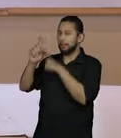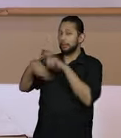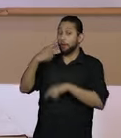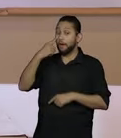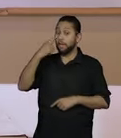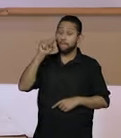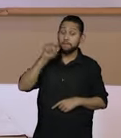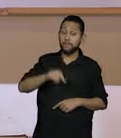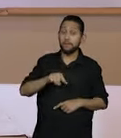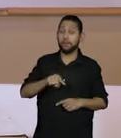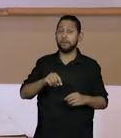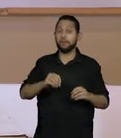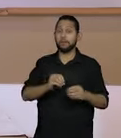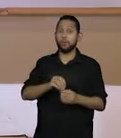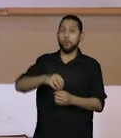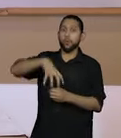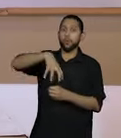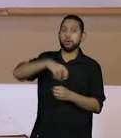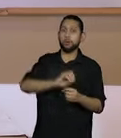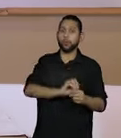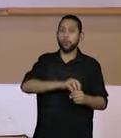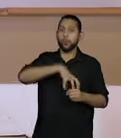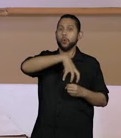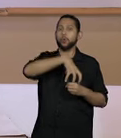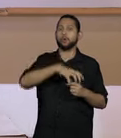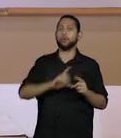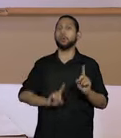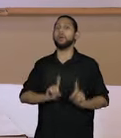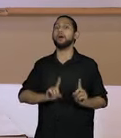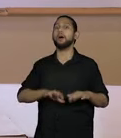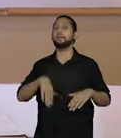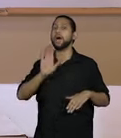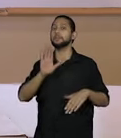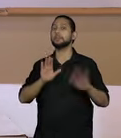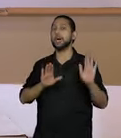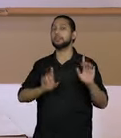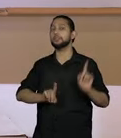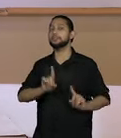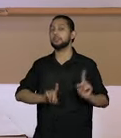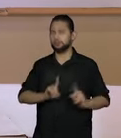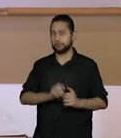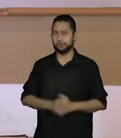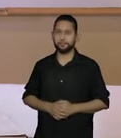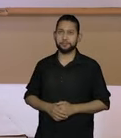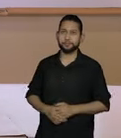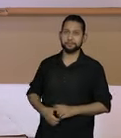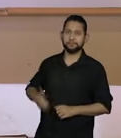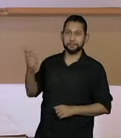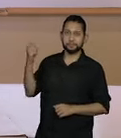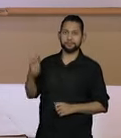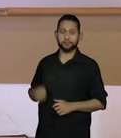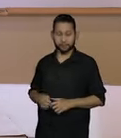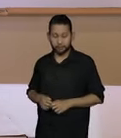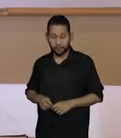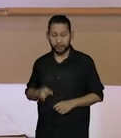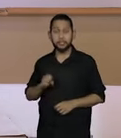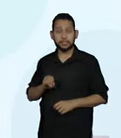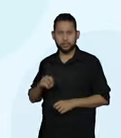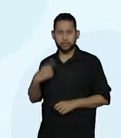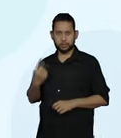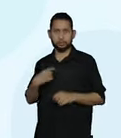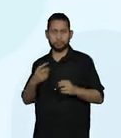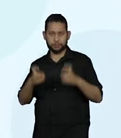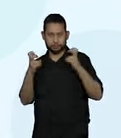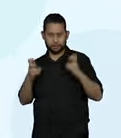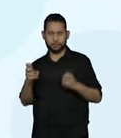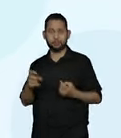depois a gente volta para a comparação entre eles. Quando a gente percebe, então, no